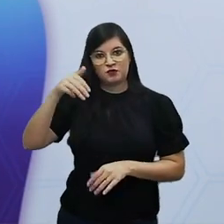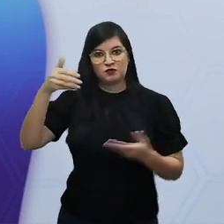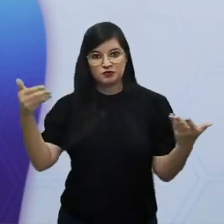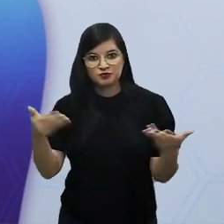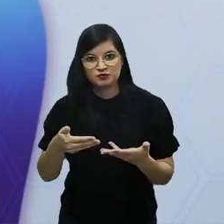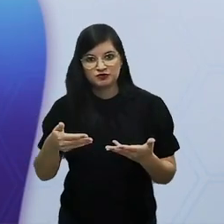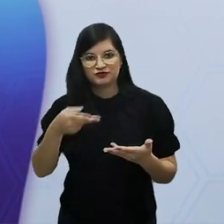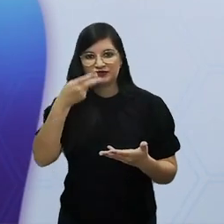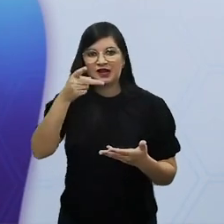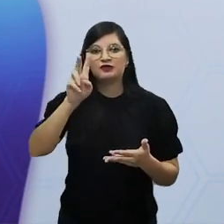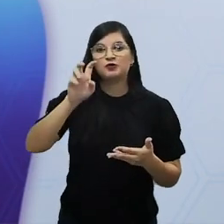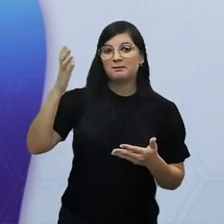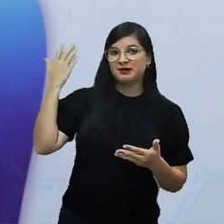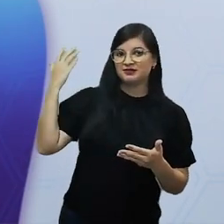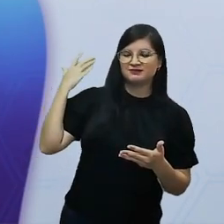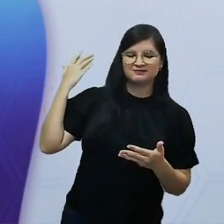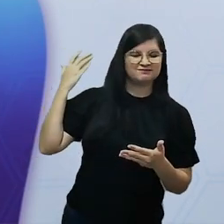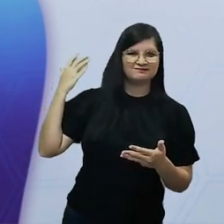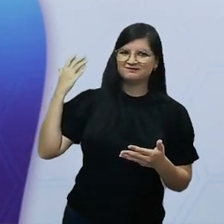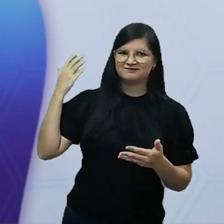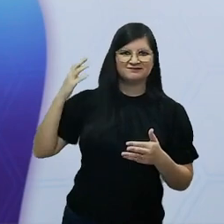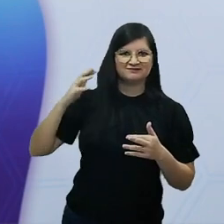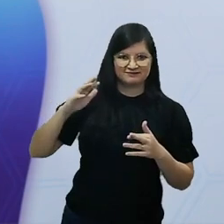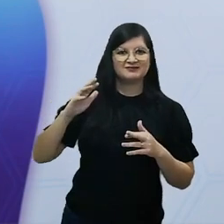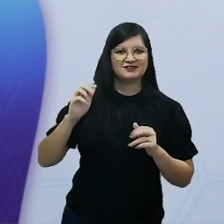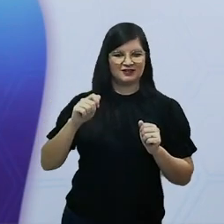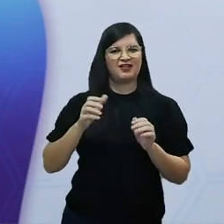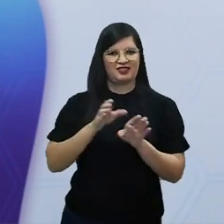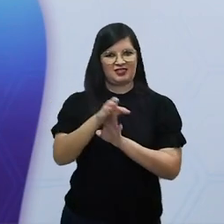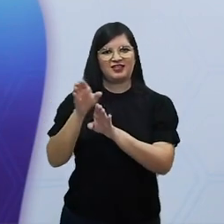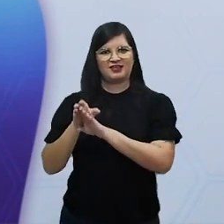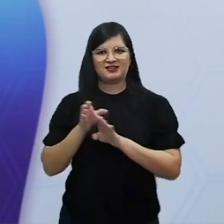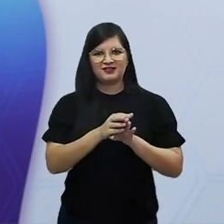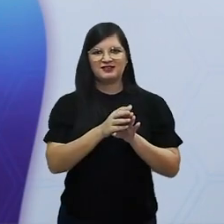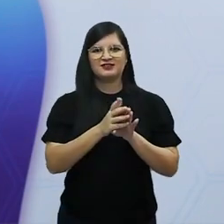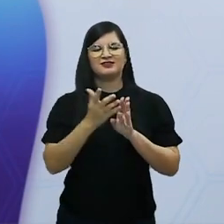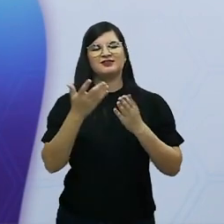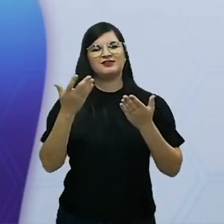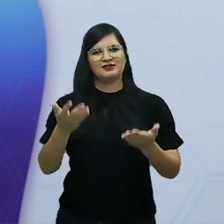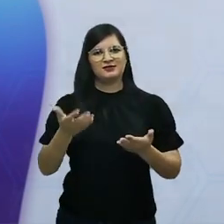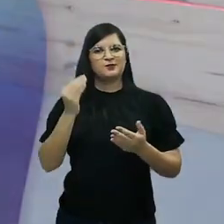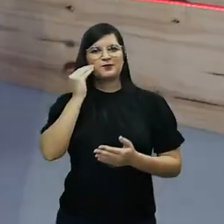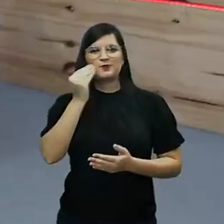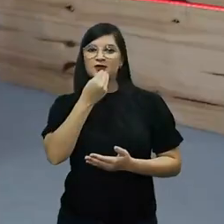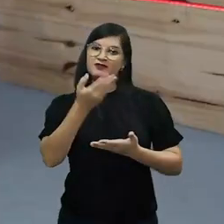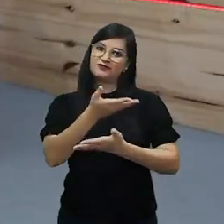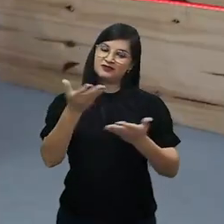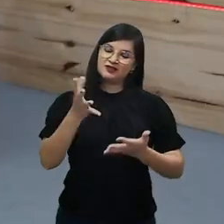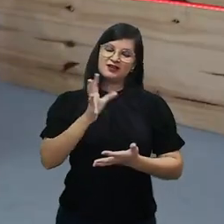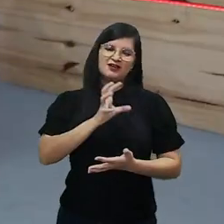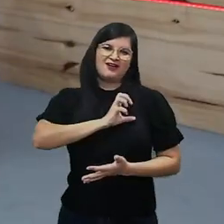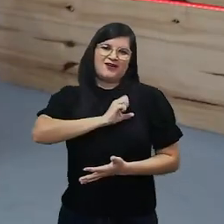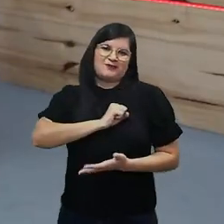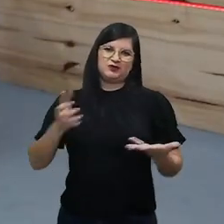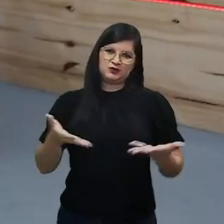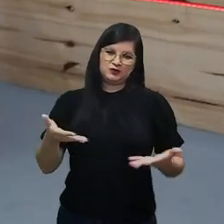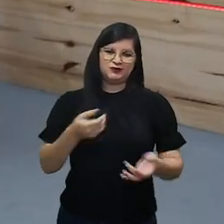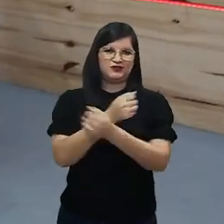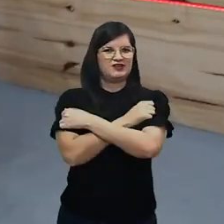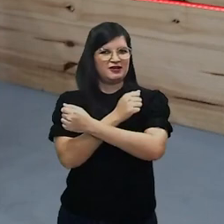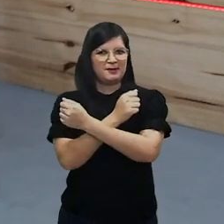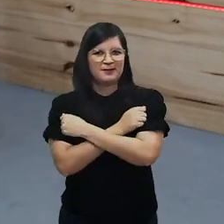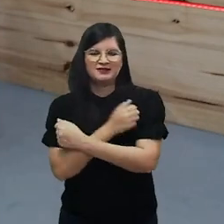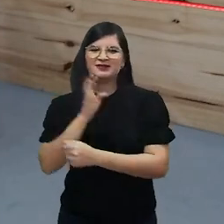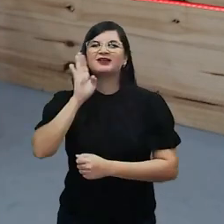do passado, essas dicas seriam dadas, tá bom? Então, gente, beijo para vocês, adorei estar com vocês aqui, abraços.